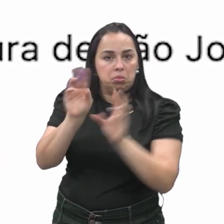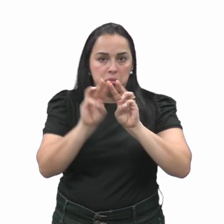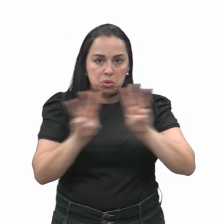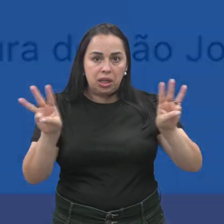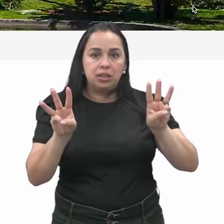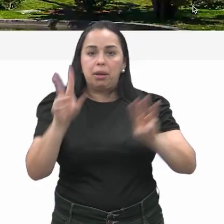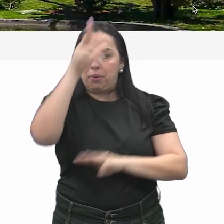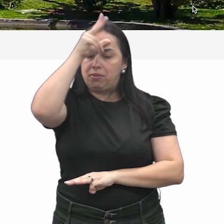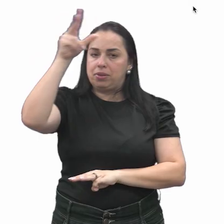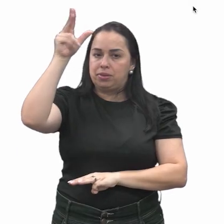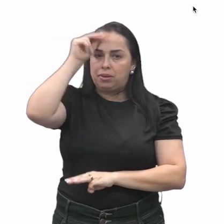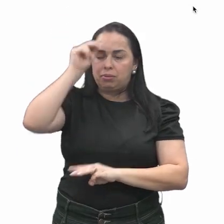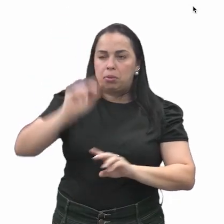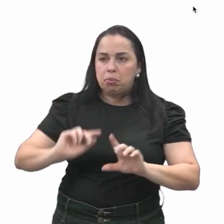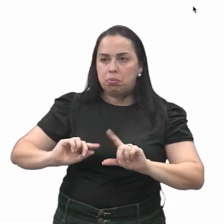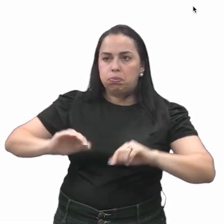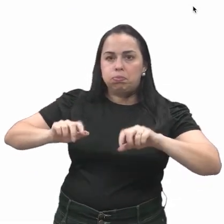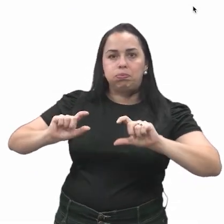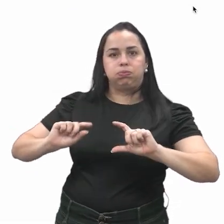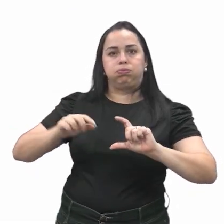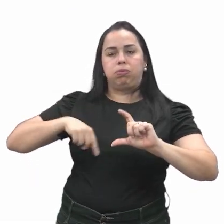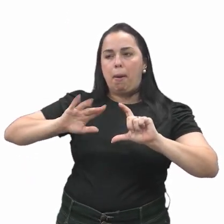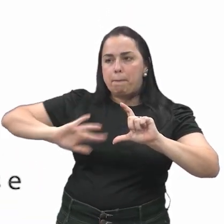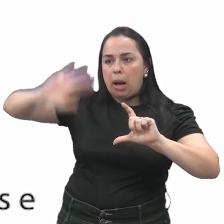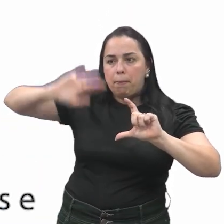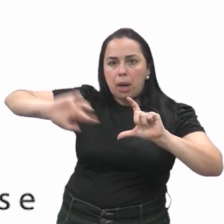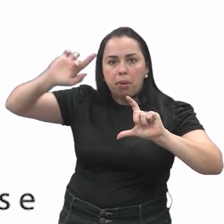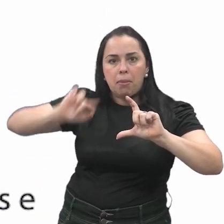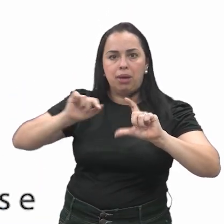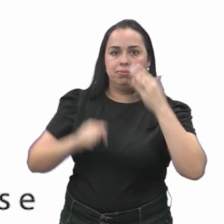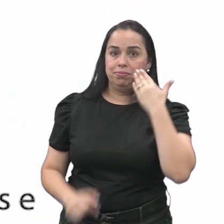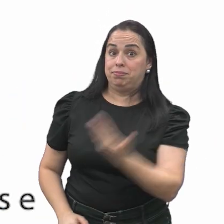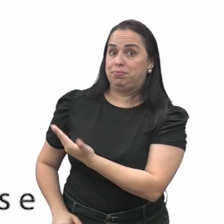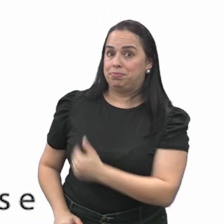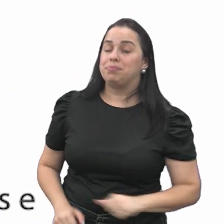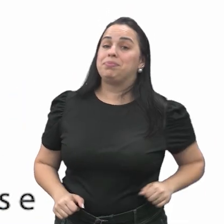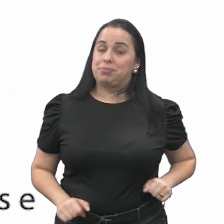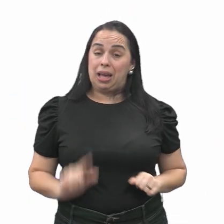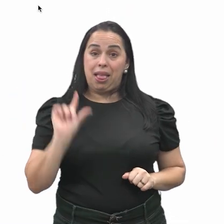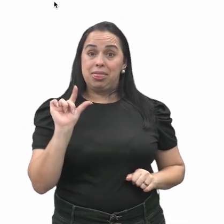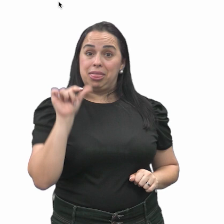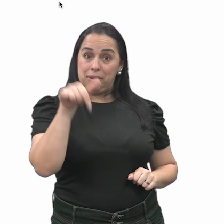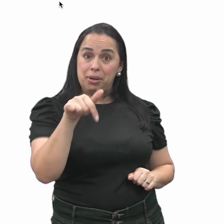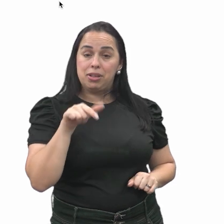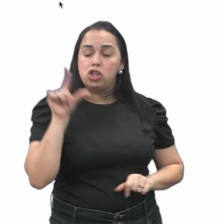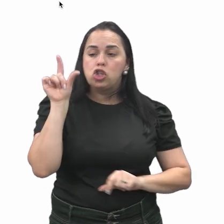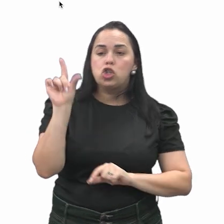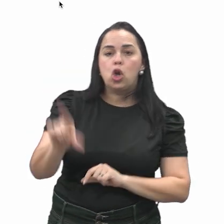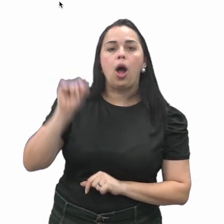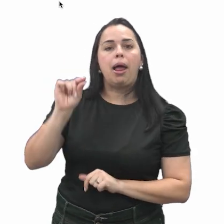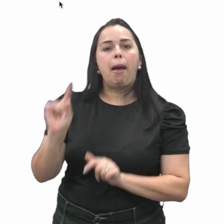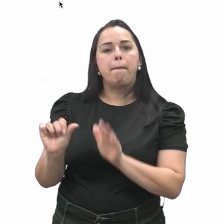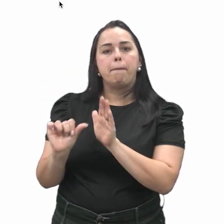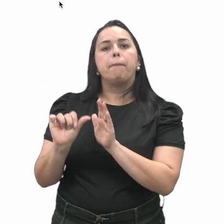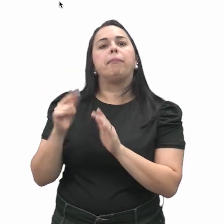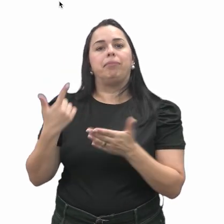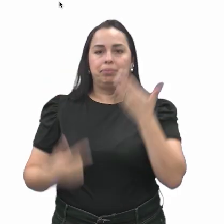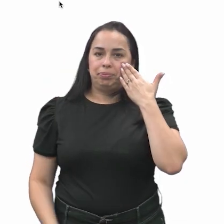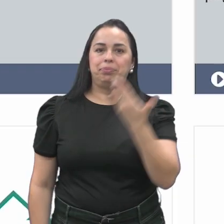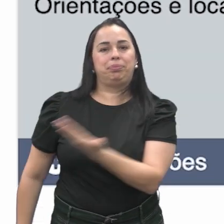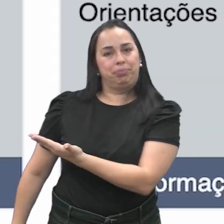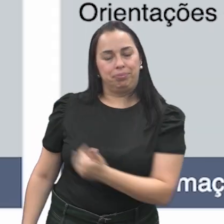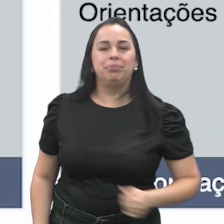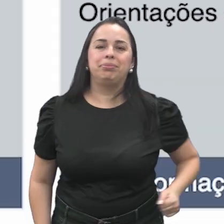da prefeitura, rolar a página e clicar em IPTU e tributos de imóveis. Depois você escolhe a primeira